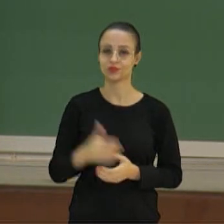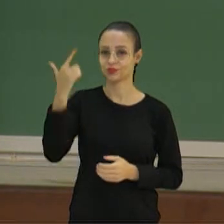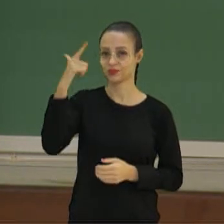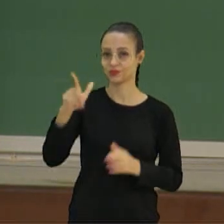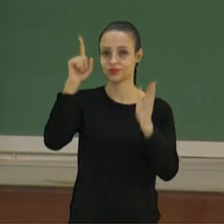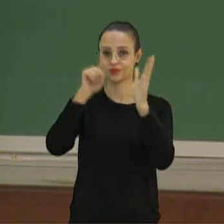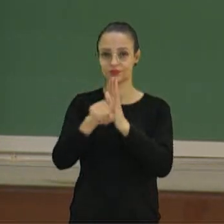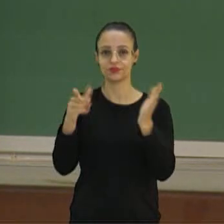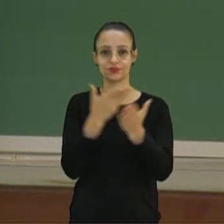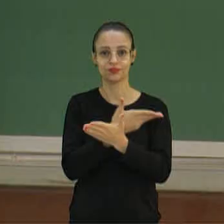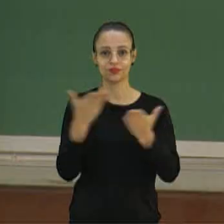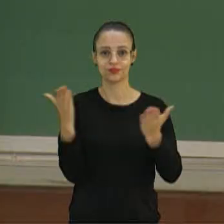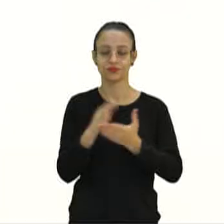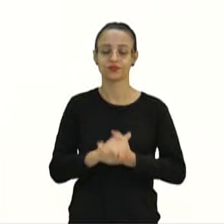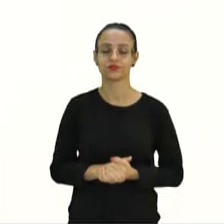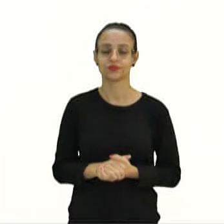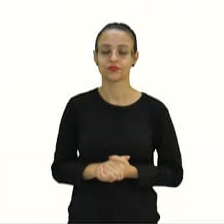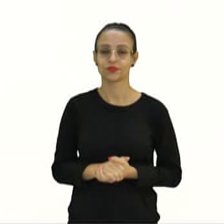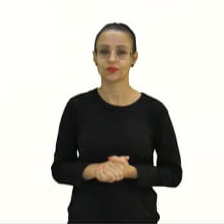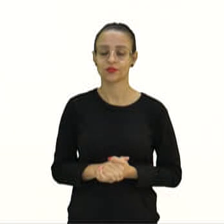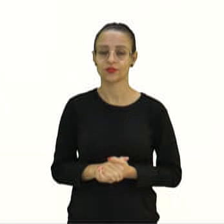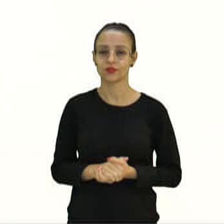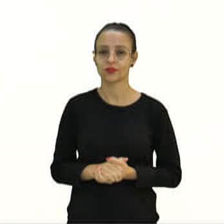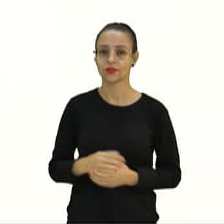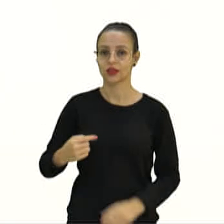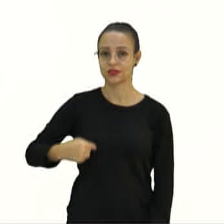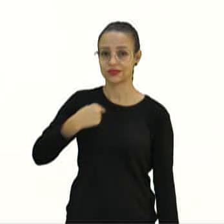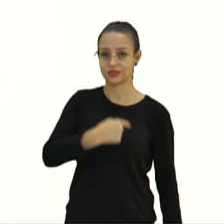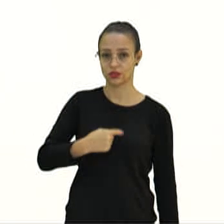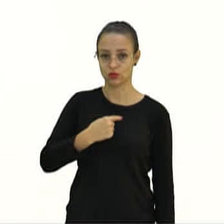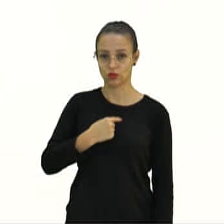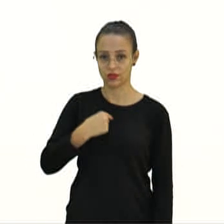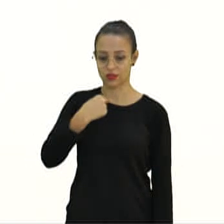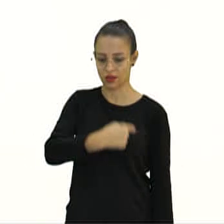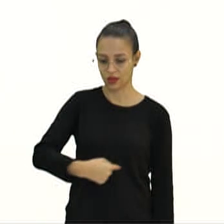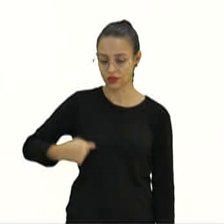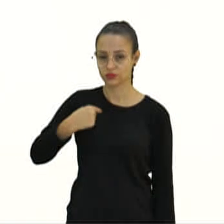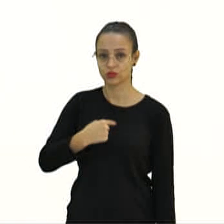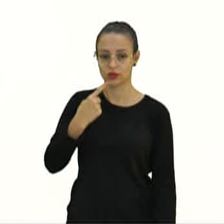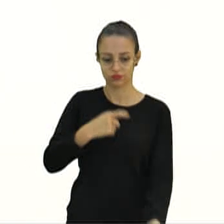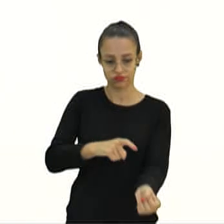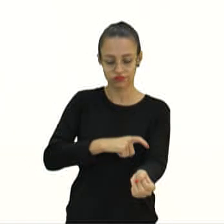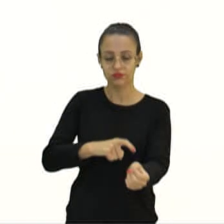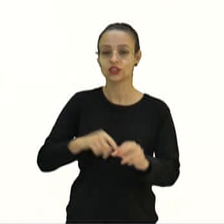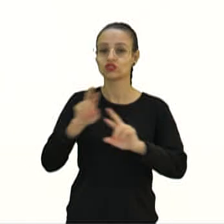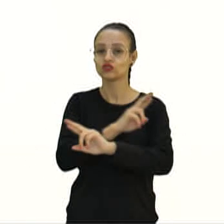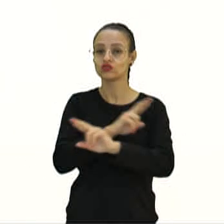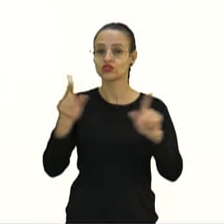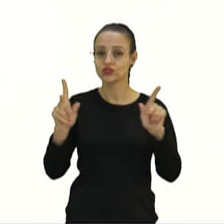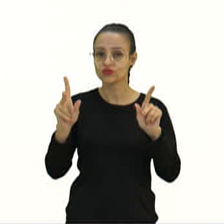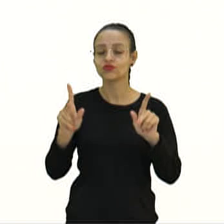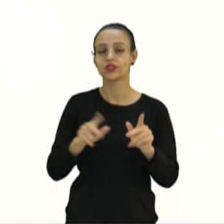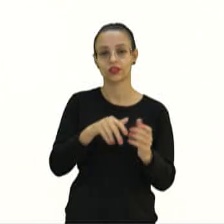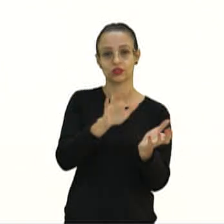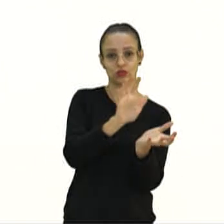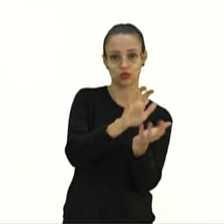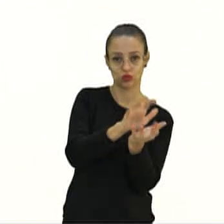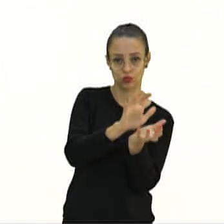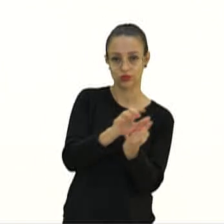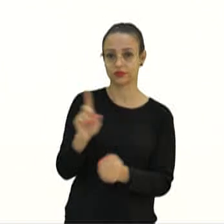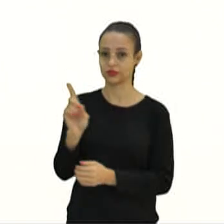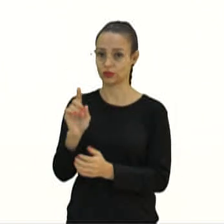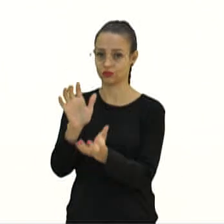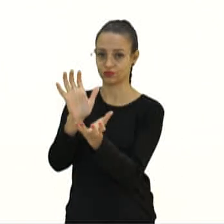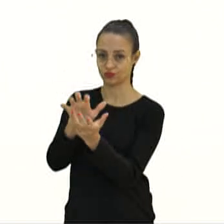Outro quiz para vocês. O sistema circulatório dos répteis apresenta diferenças entre o grupo dos não crocodilianos e dos